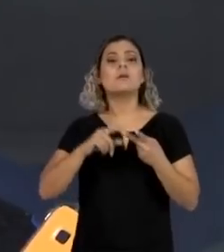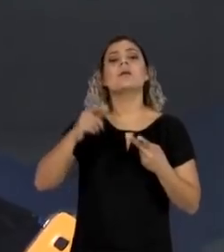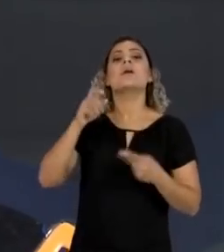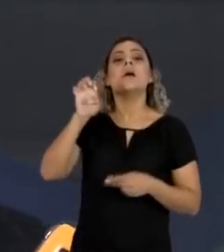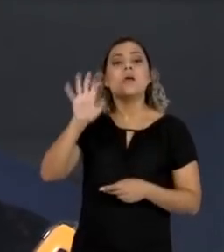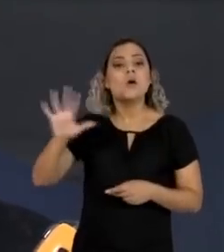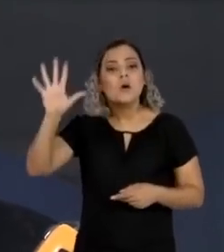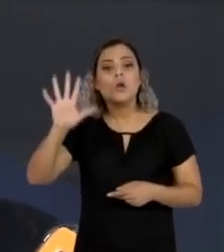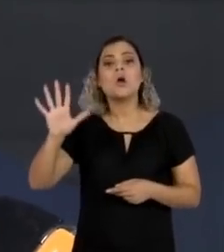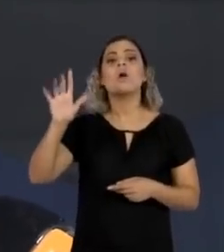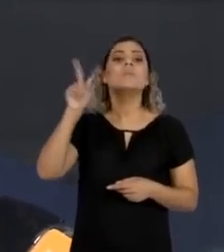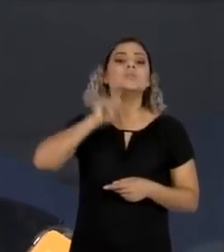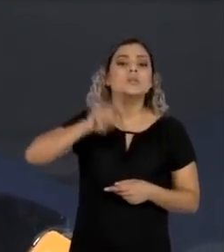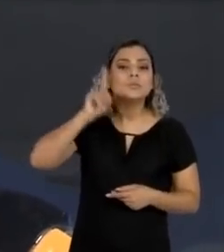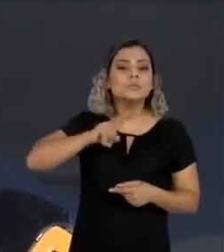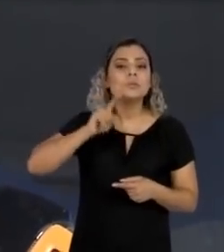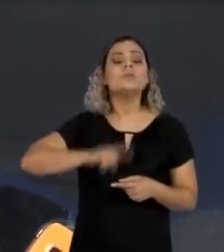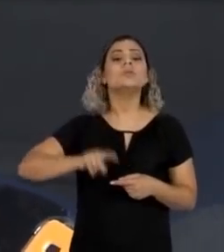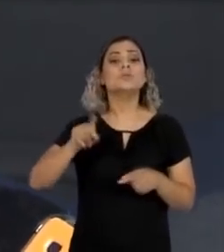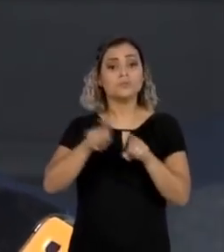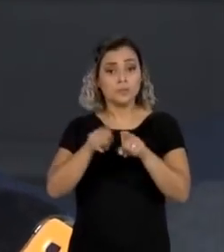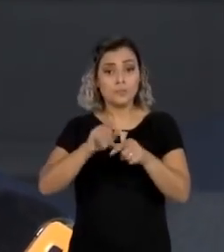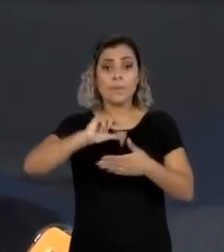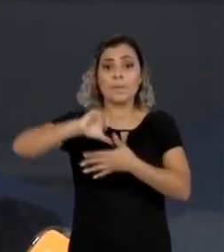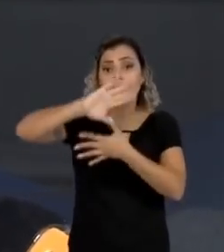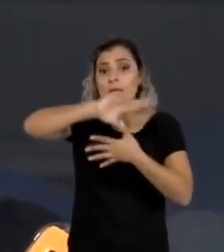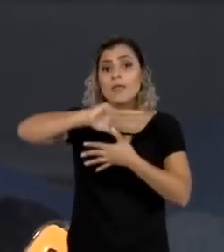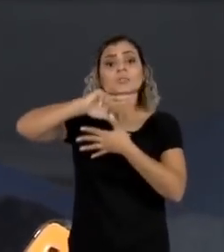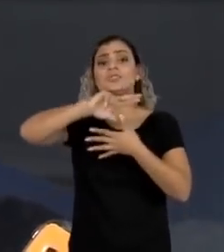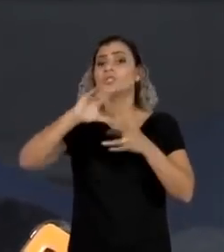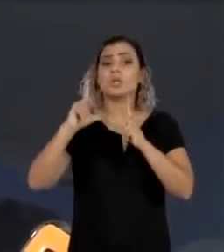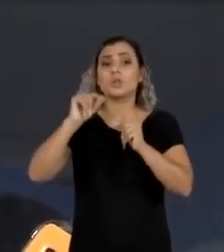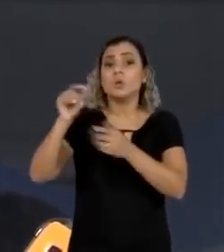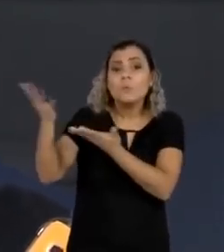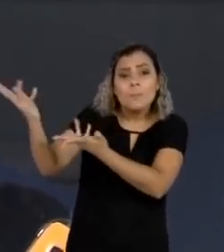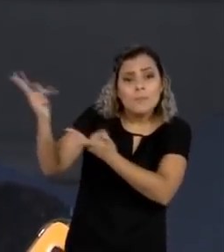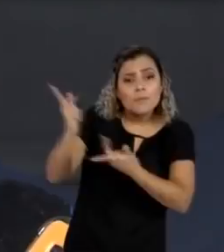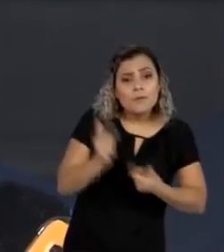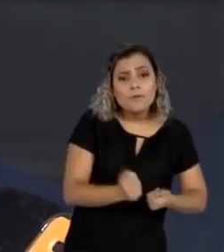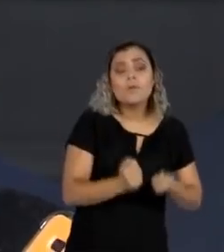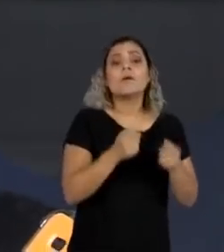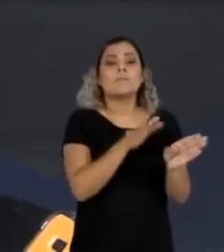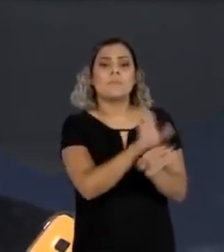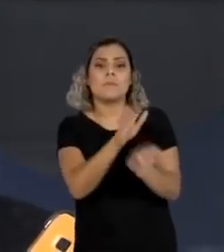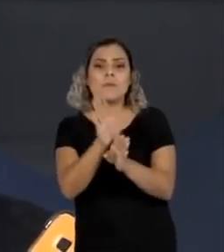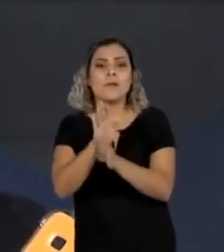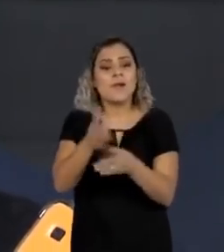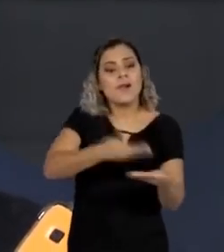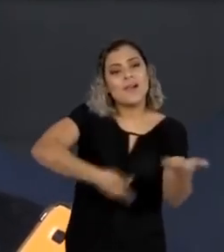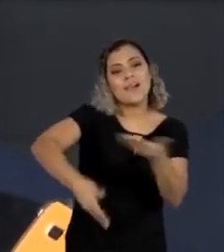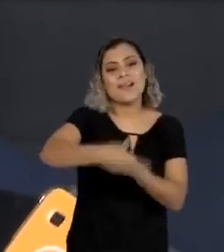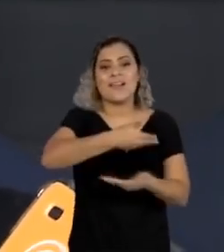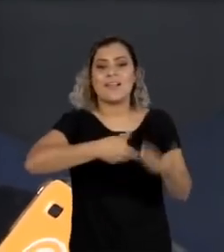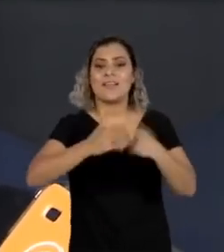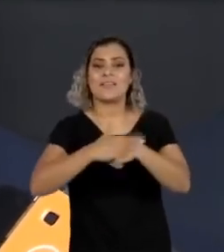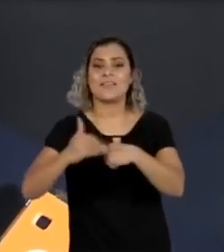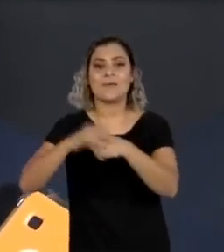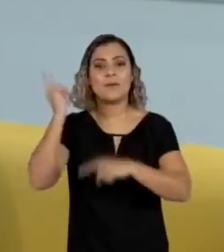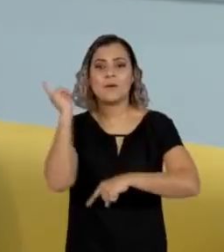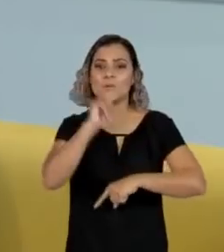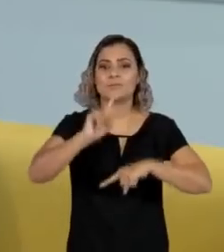Unidos e também da América Latina. Eles estarão aqui, serão muito bem tratados para que eles possam ser os grandes agentes dessa